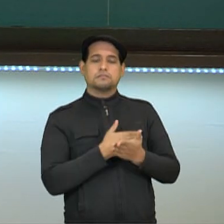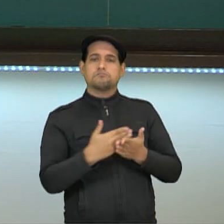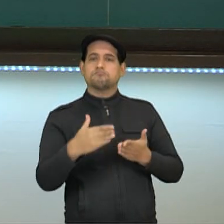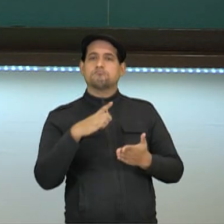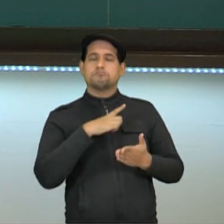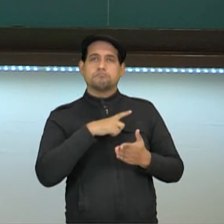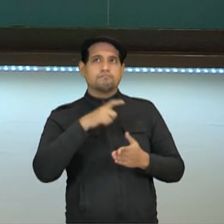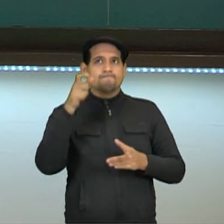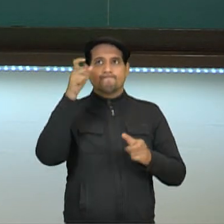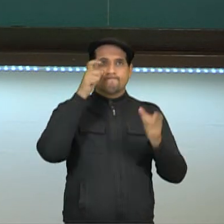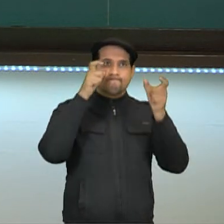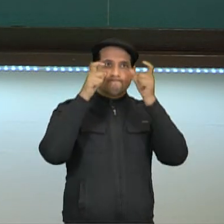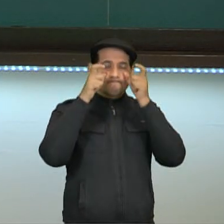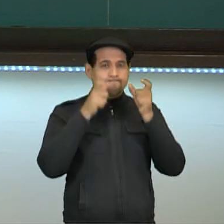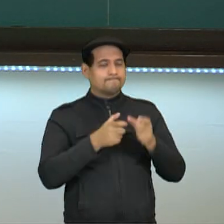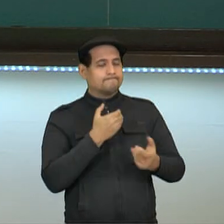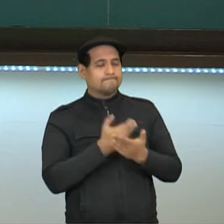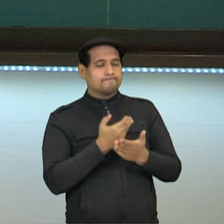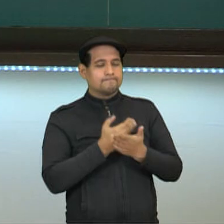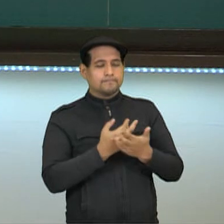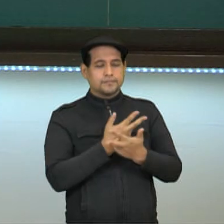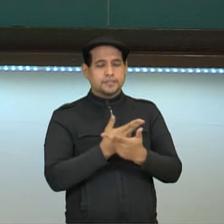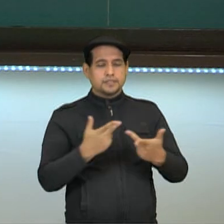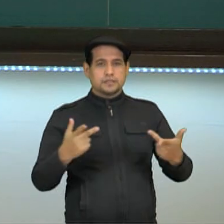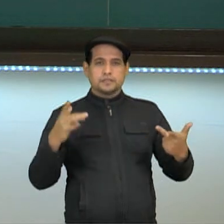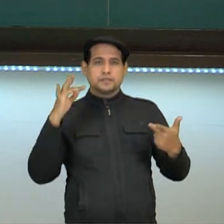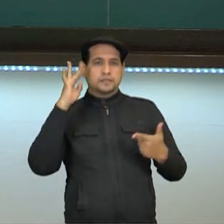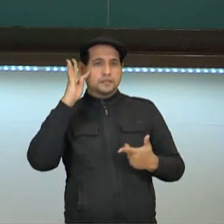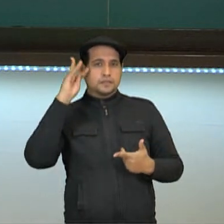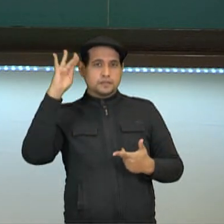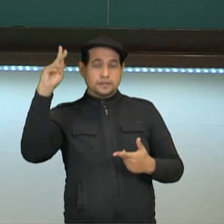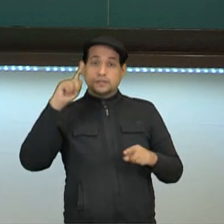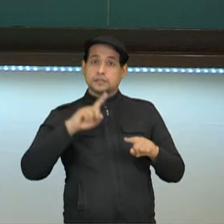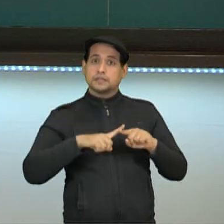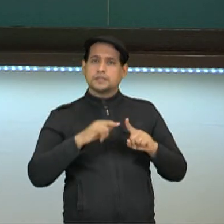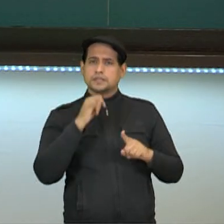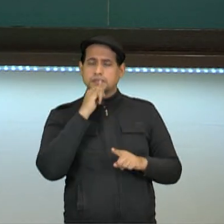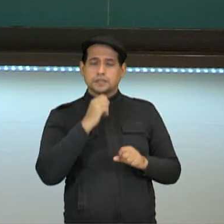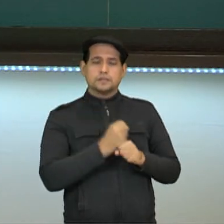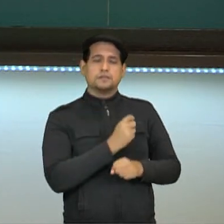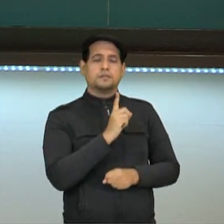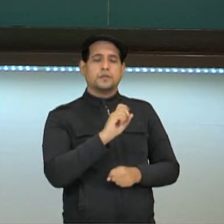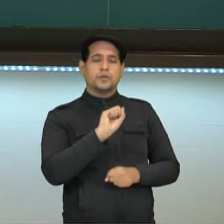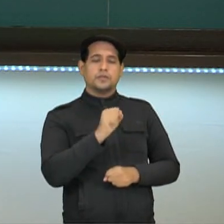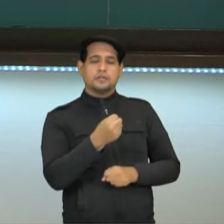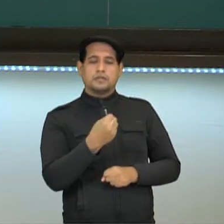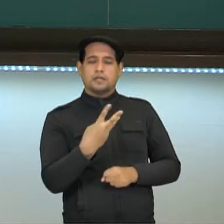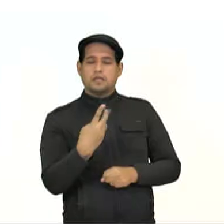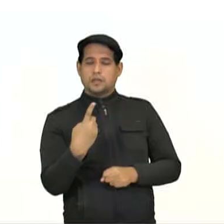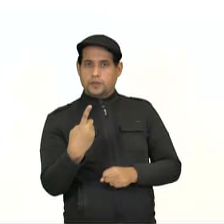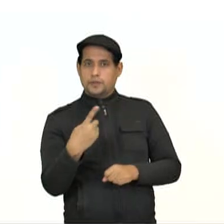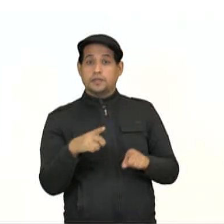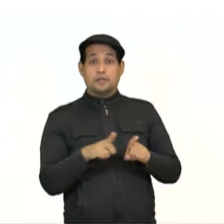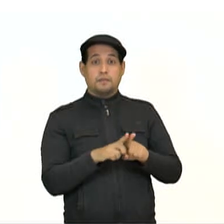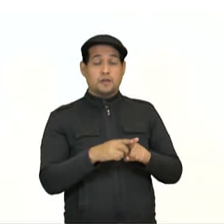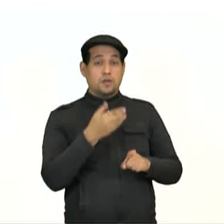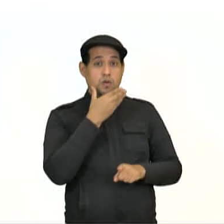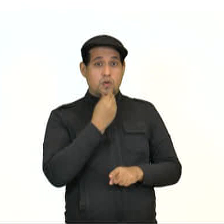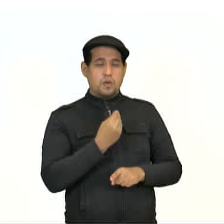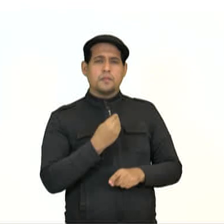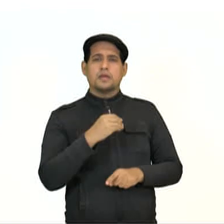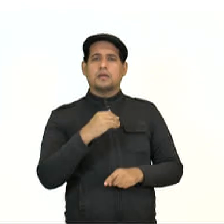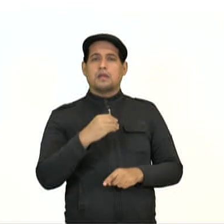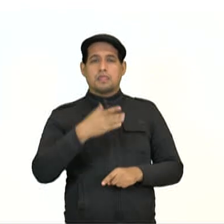ter um interesse em estudar toda essa teoria evolutiva. E aí, em 1831, quando Darwin tinha